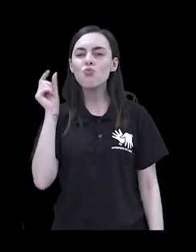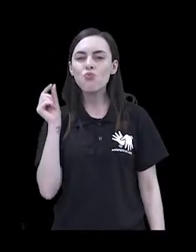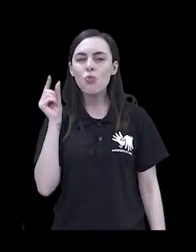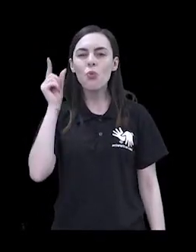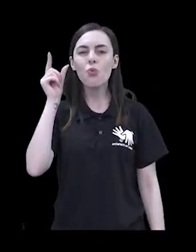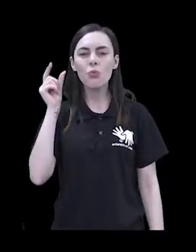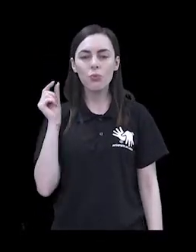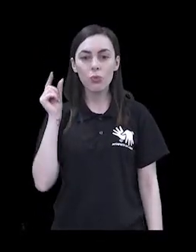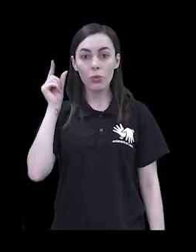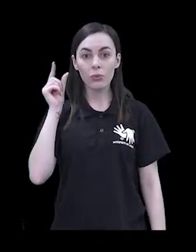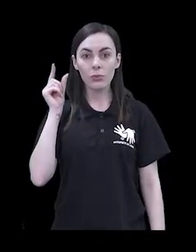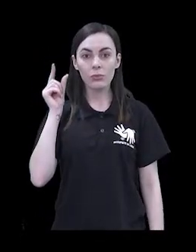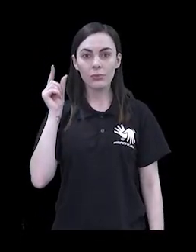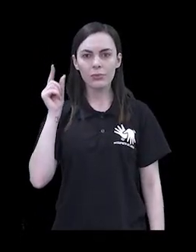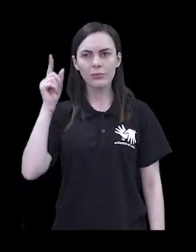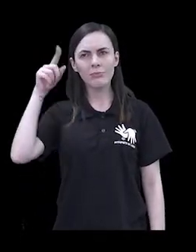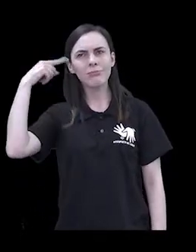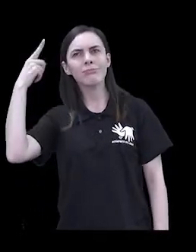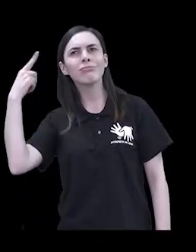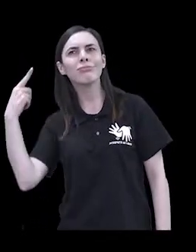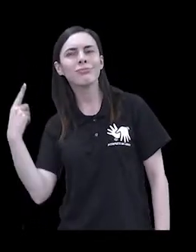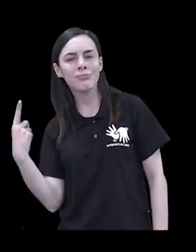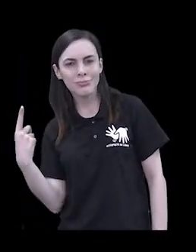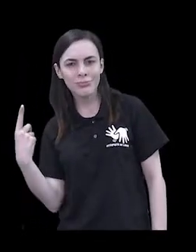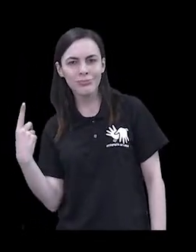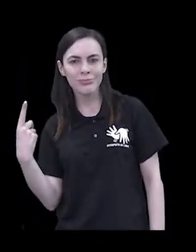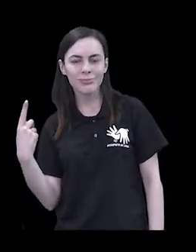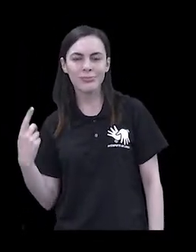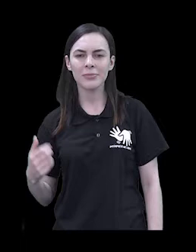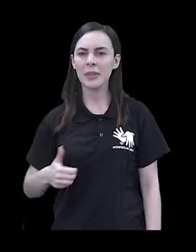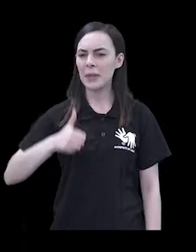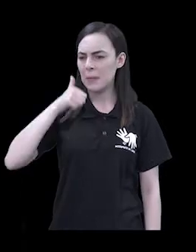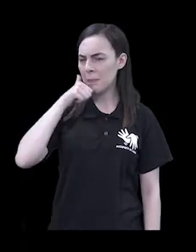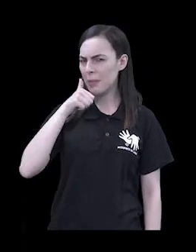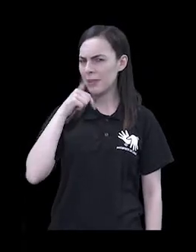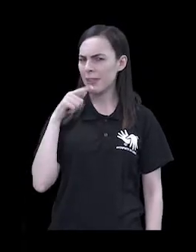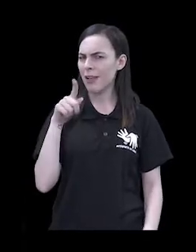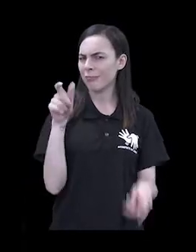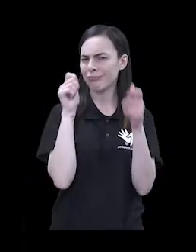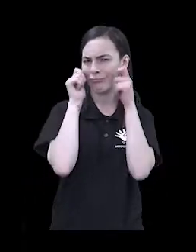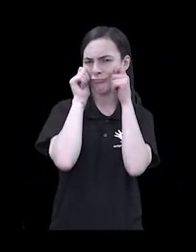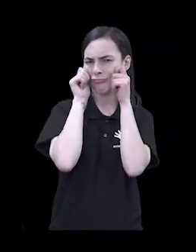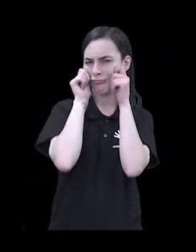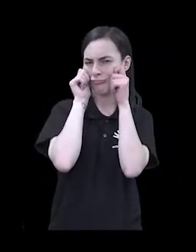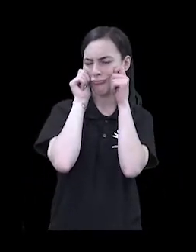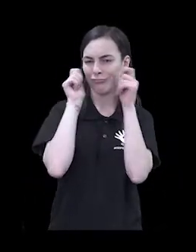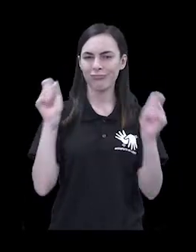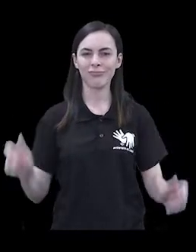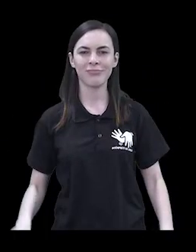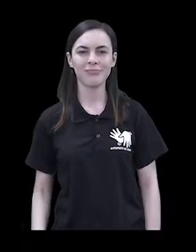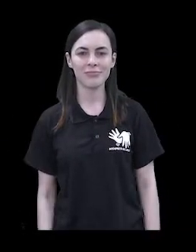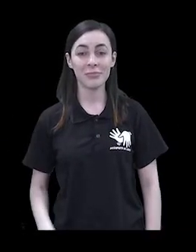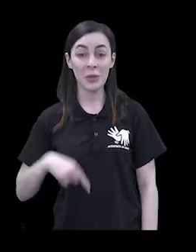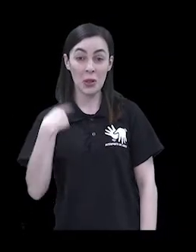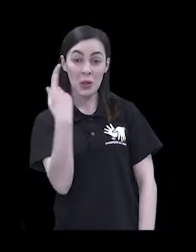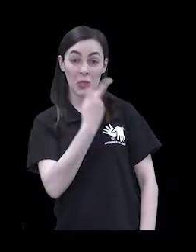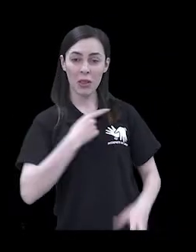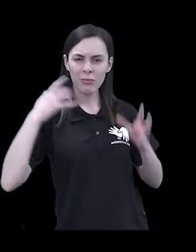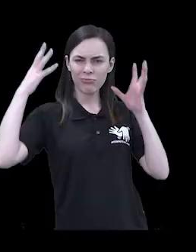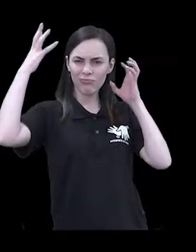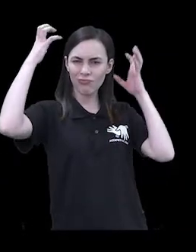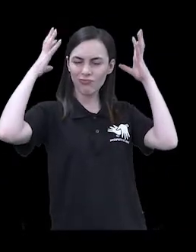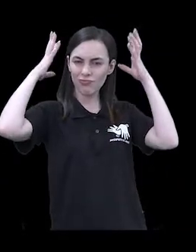enrola. Vira cambalhota. Menininha, você é uma gracinha.